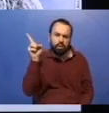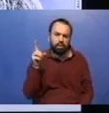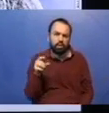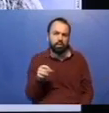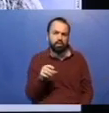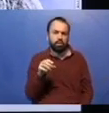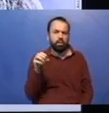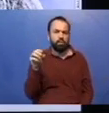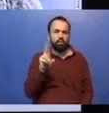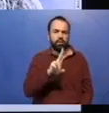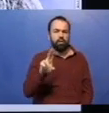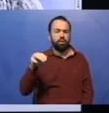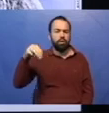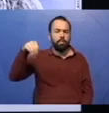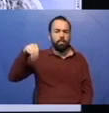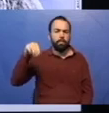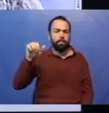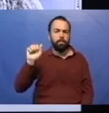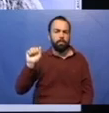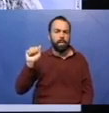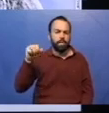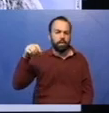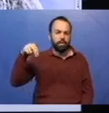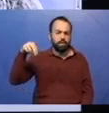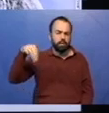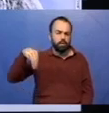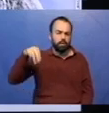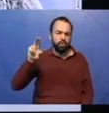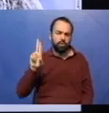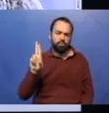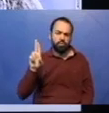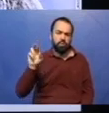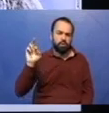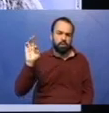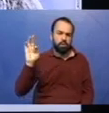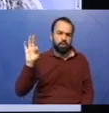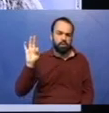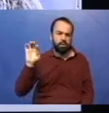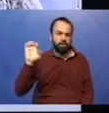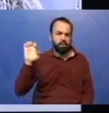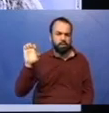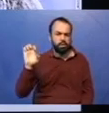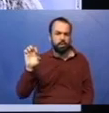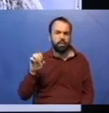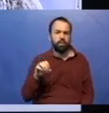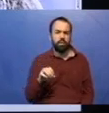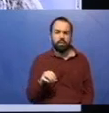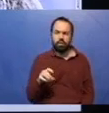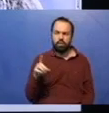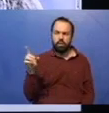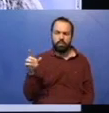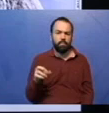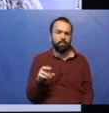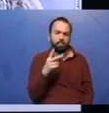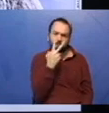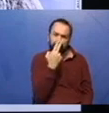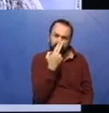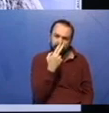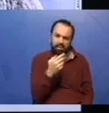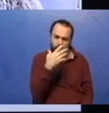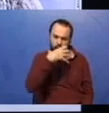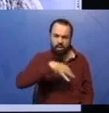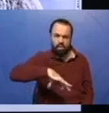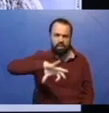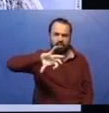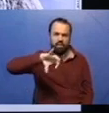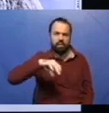O mamute é um deles, olha só. O megatério, o cliptodonte, o castor gigante